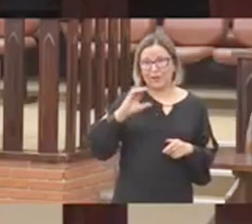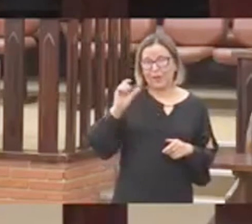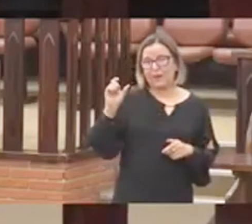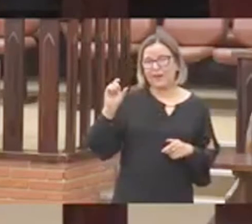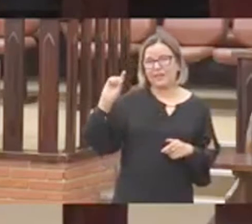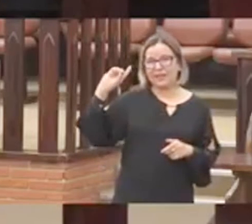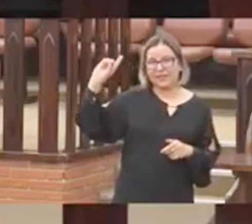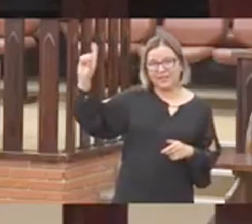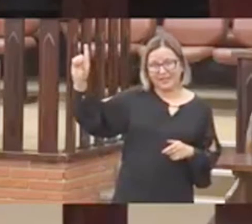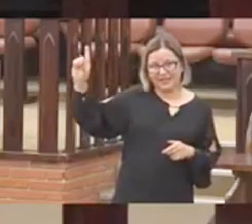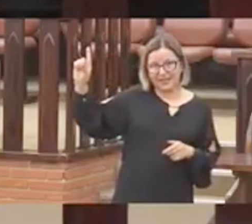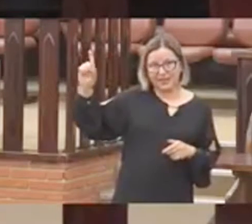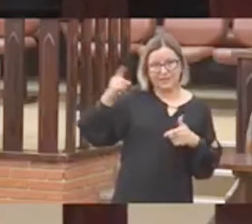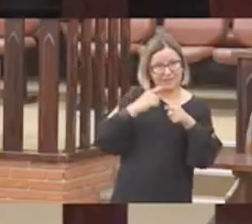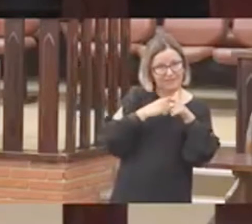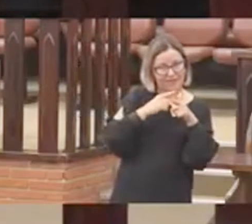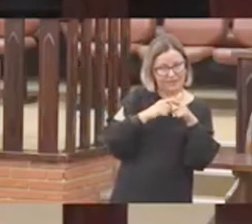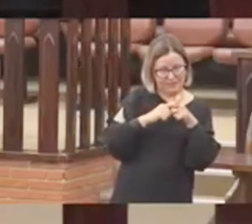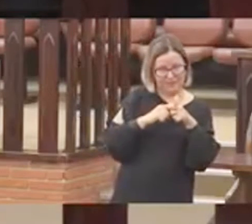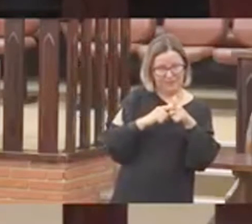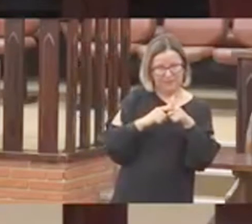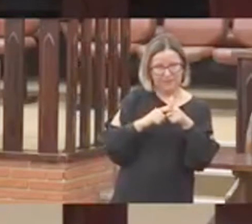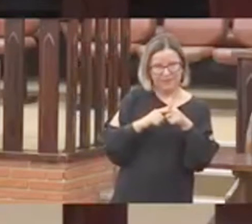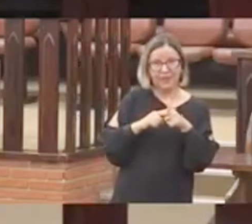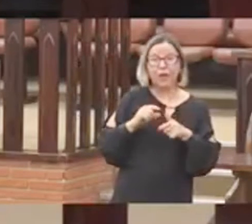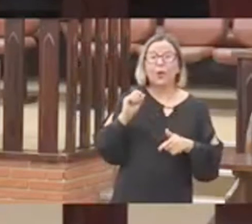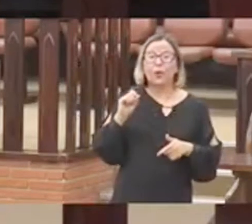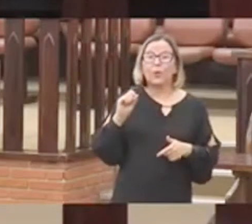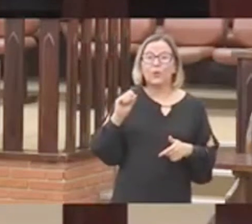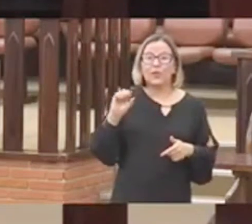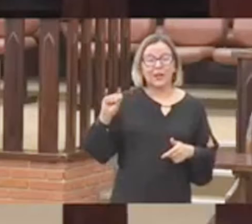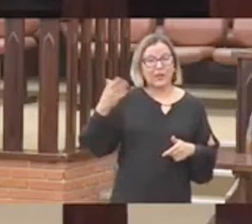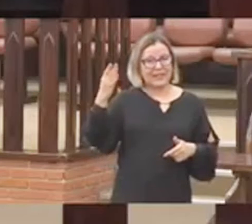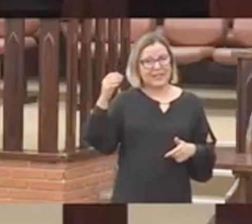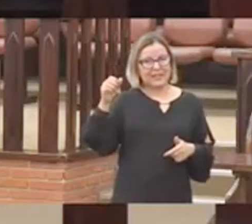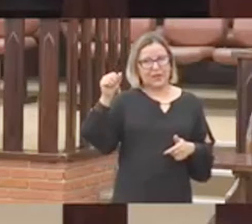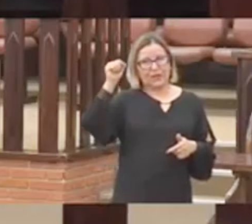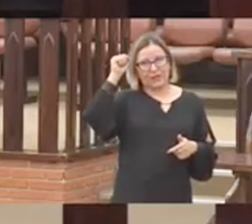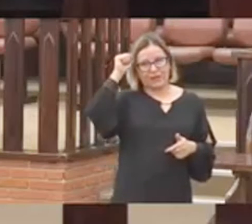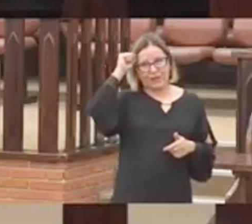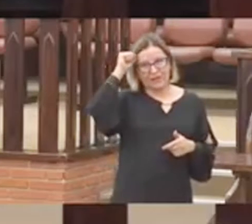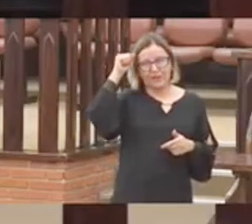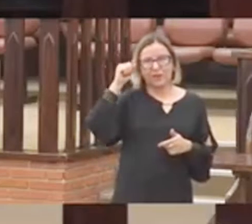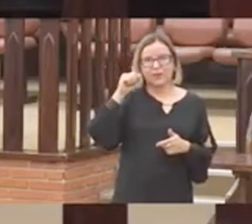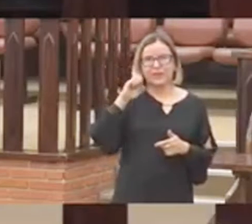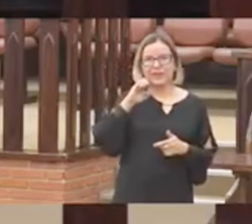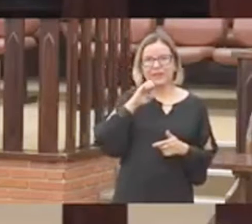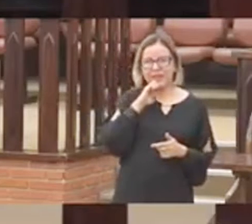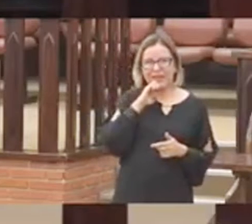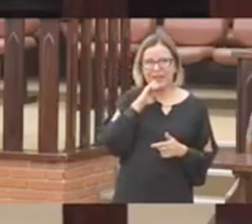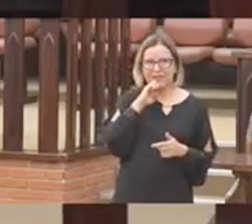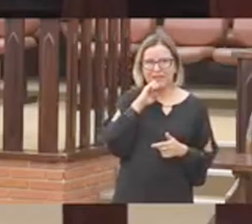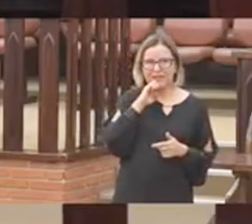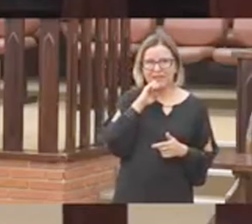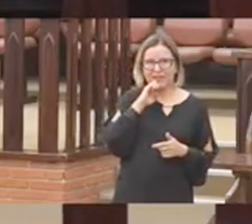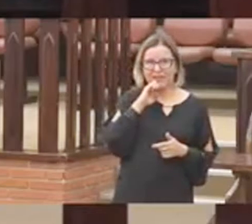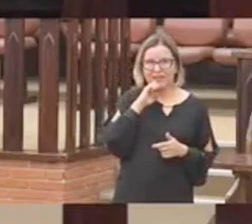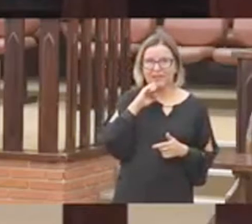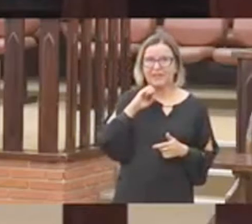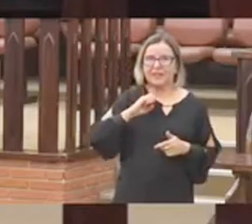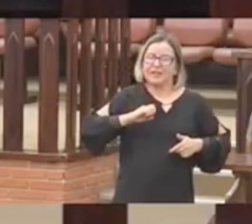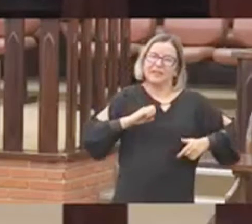que aconteceu com Adão e Eva foi um preço. Eles pagaram o preço. Eles pagaram para ver. E o